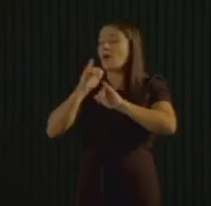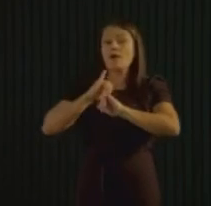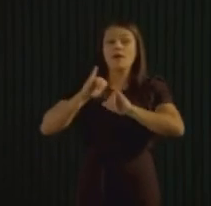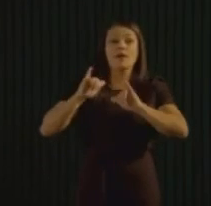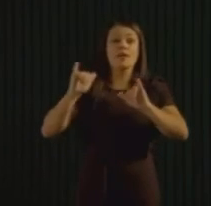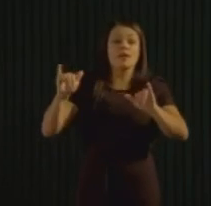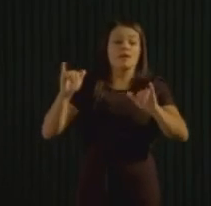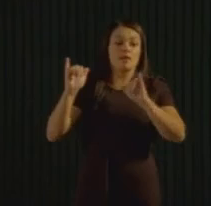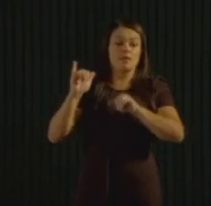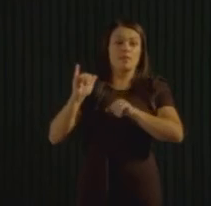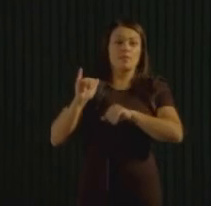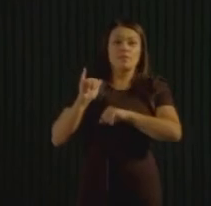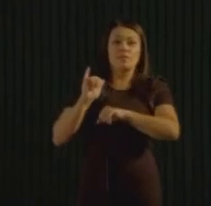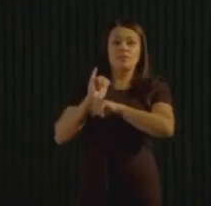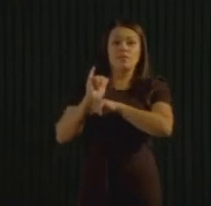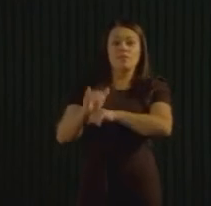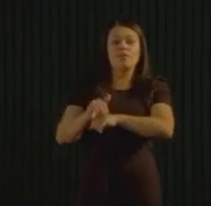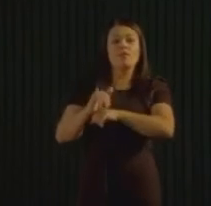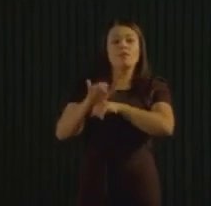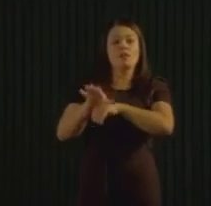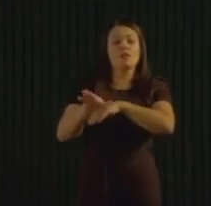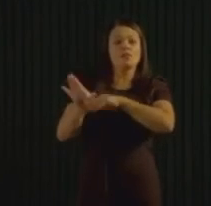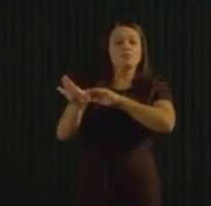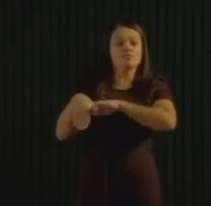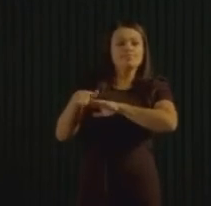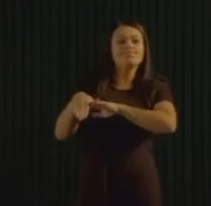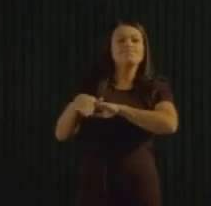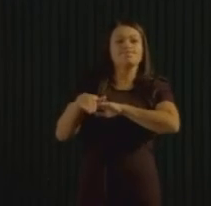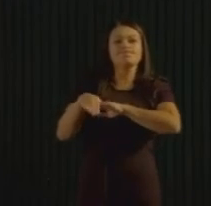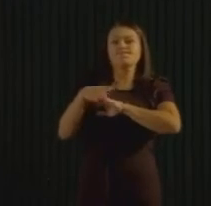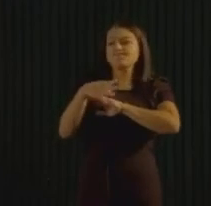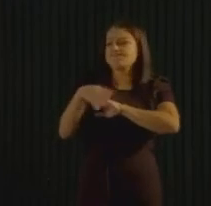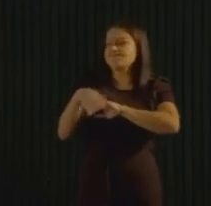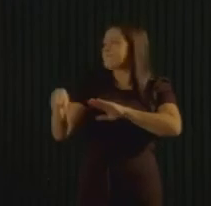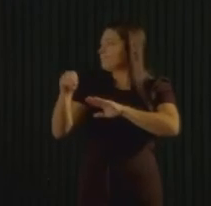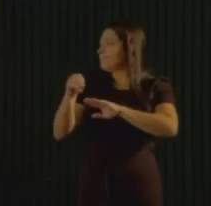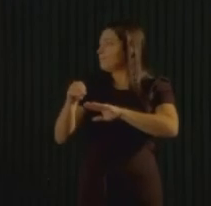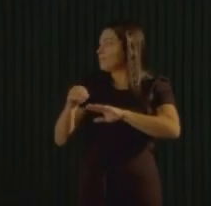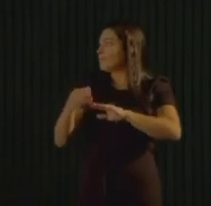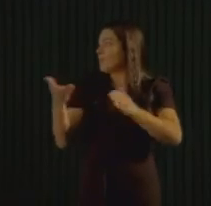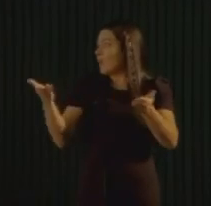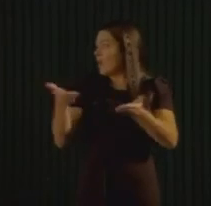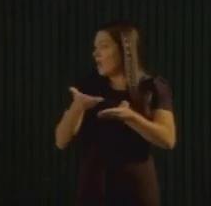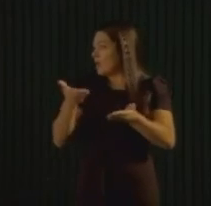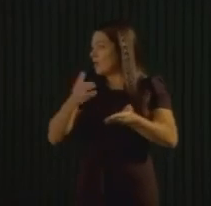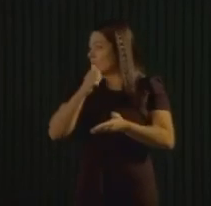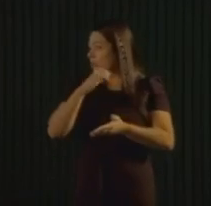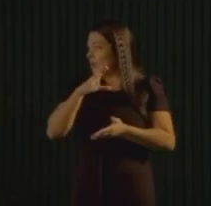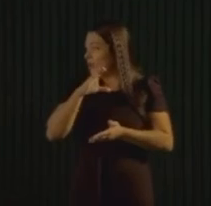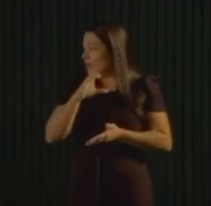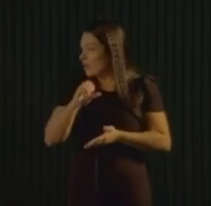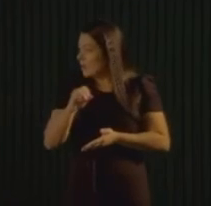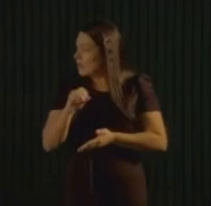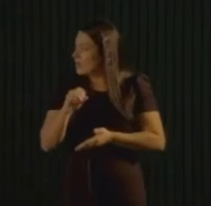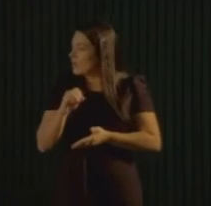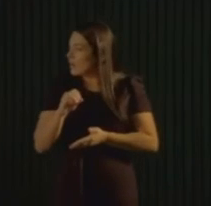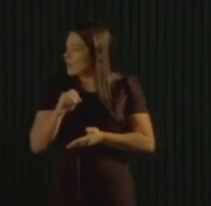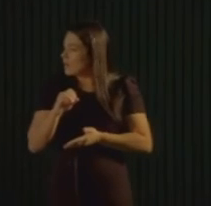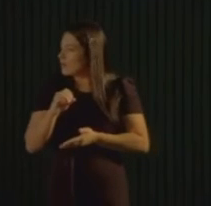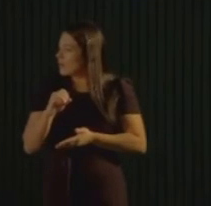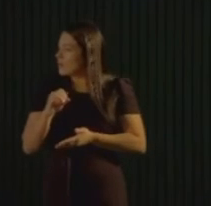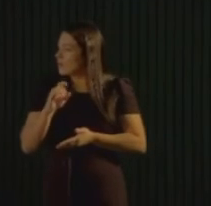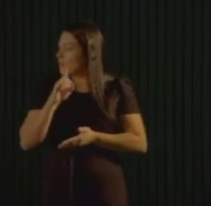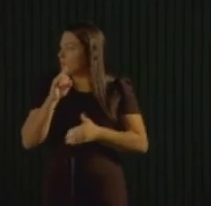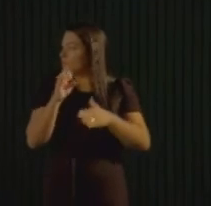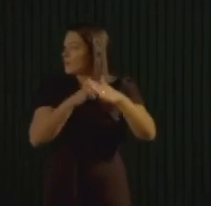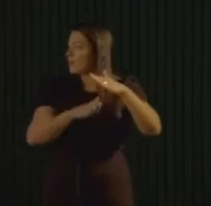essa campanha foi em comemoração aos 30 anos da Pequena Sereia. E aqui é uma outra campanha que está em curso agora pelo EcoSurf, junto com a Ocean Drop, que é uma